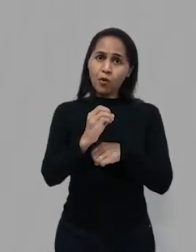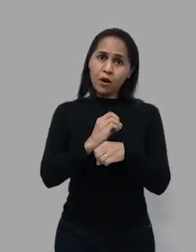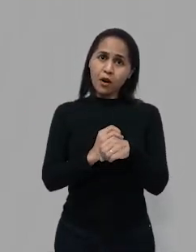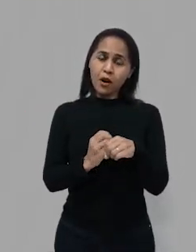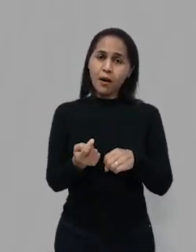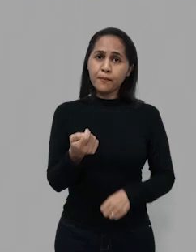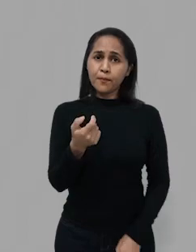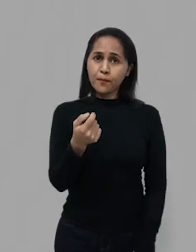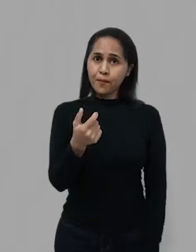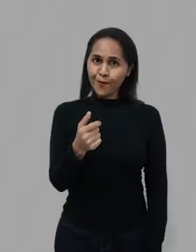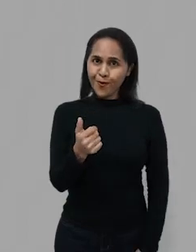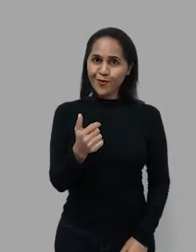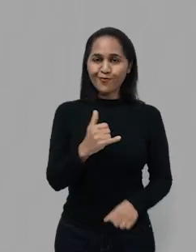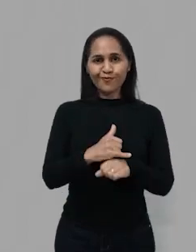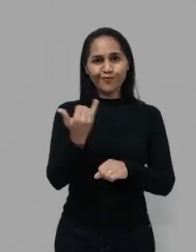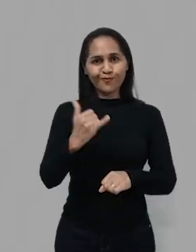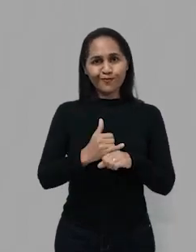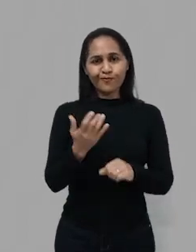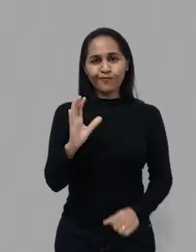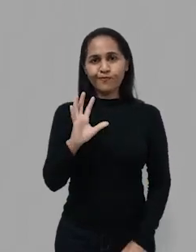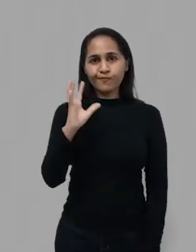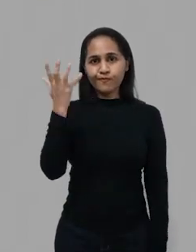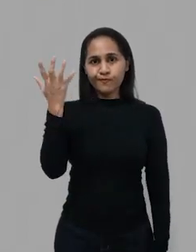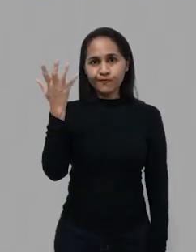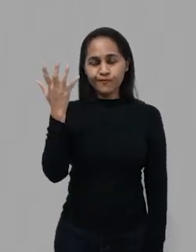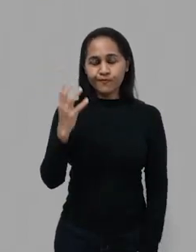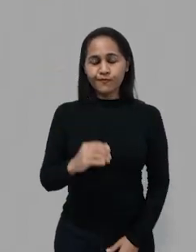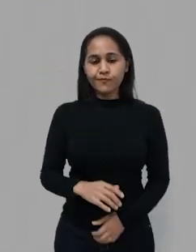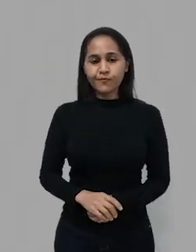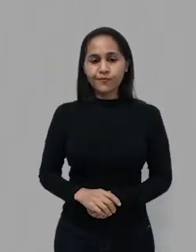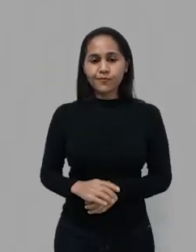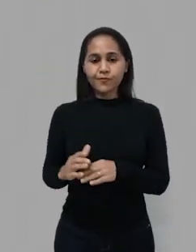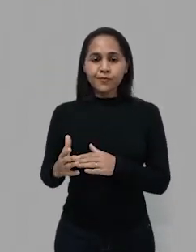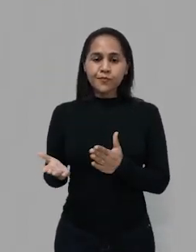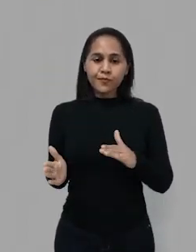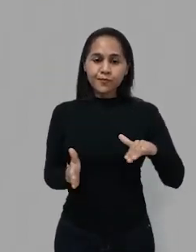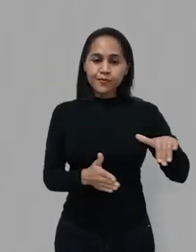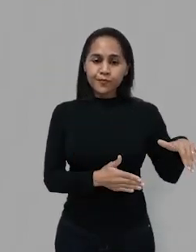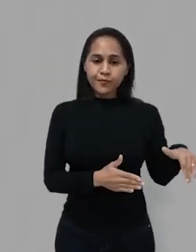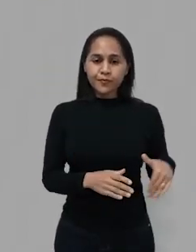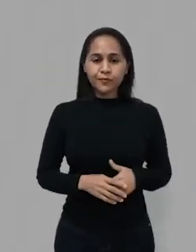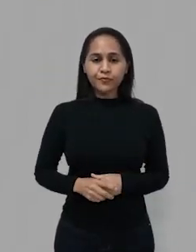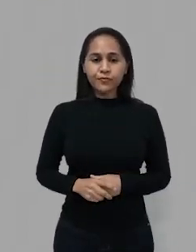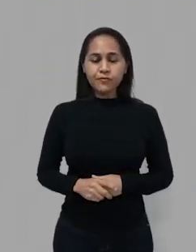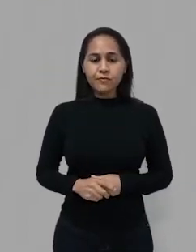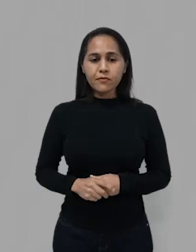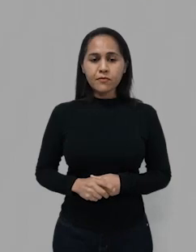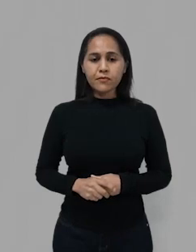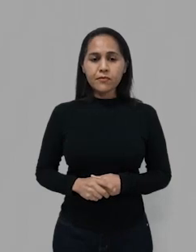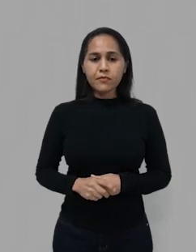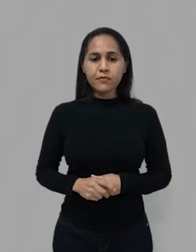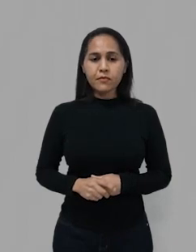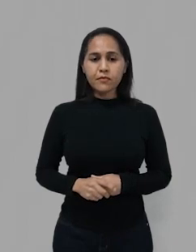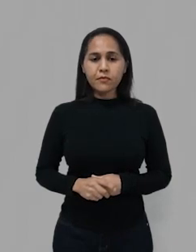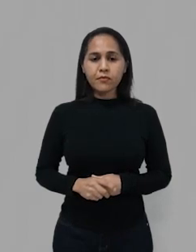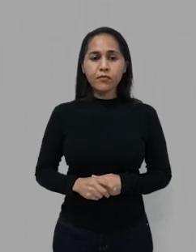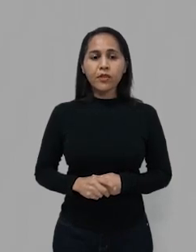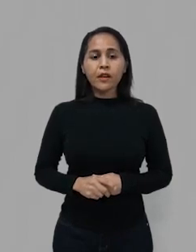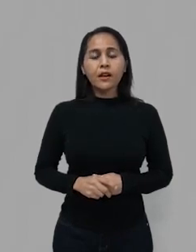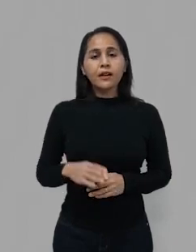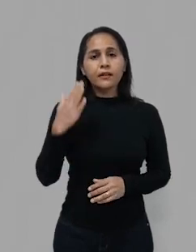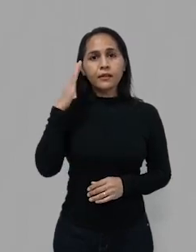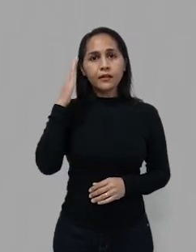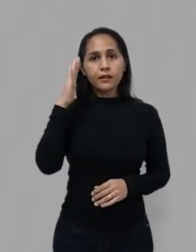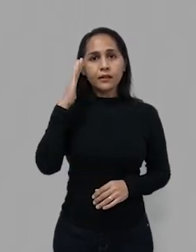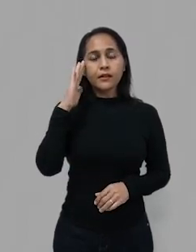a ionização. Show de bola? Vamos continuar. Bom, trabalhado a ideia da dissociação